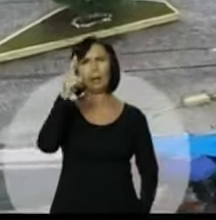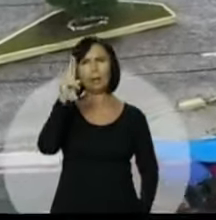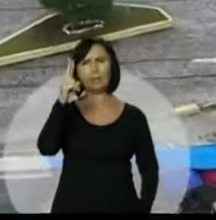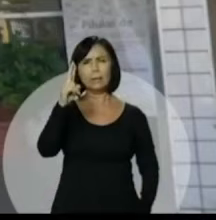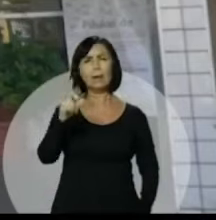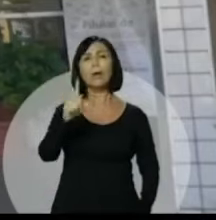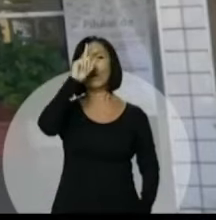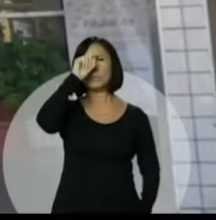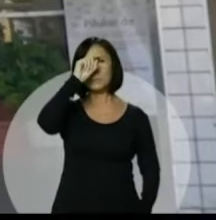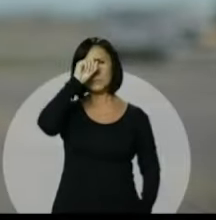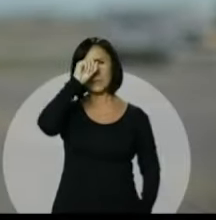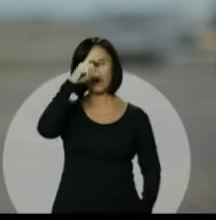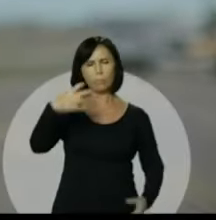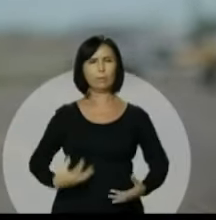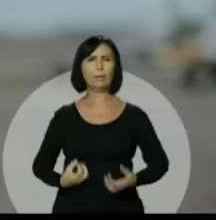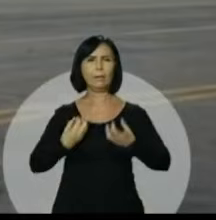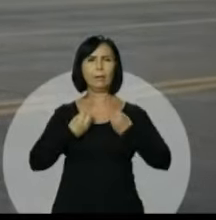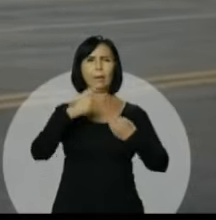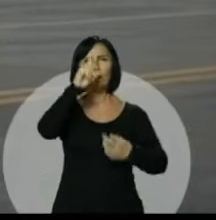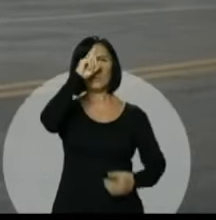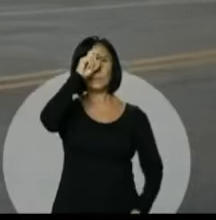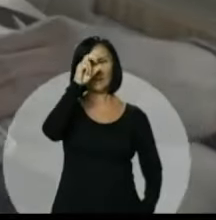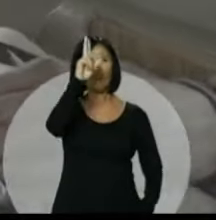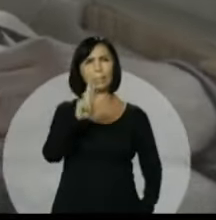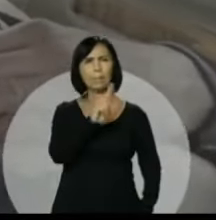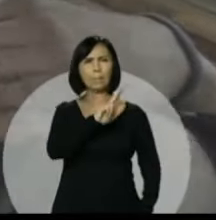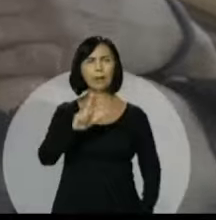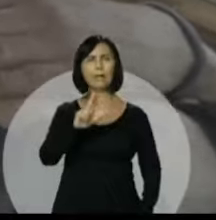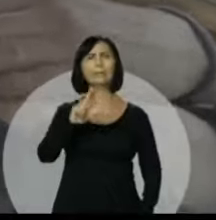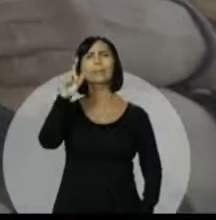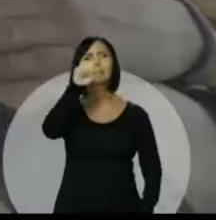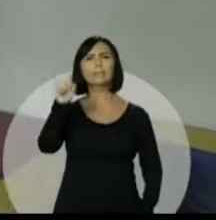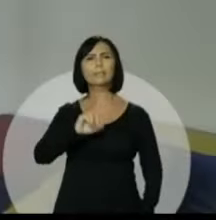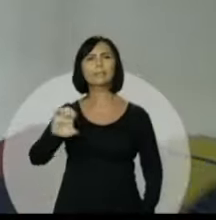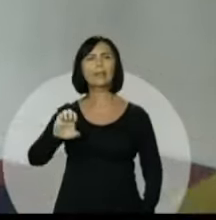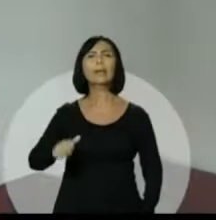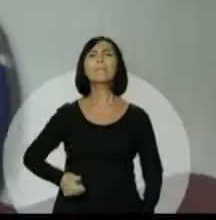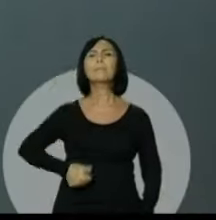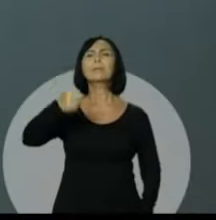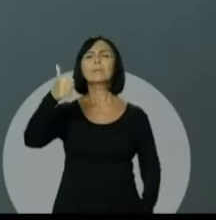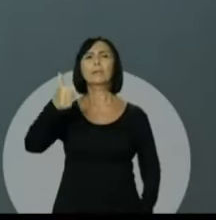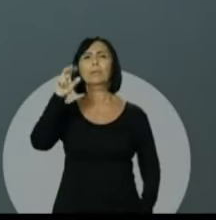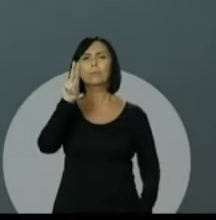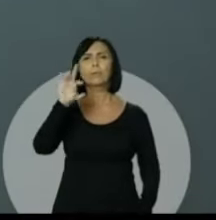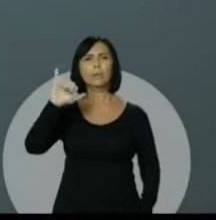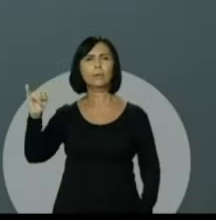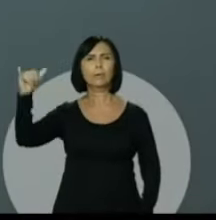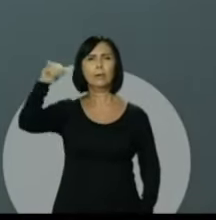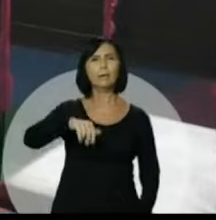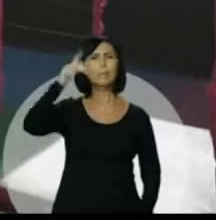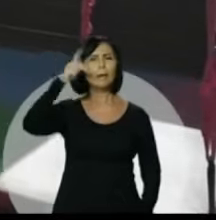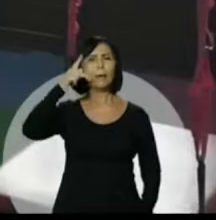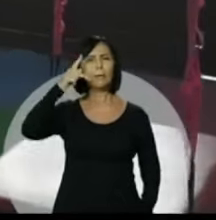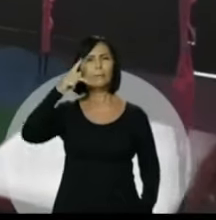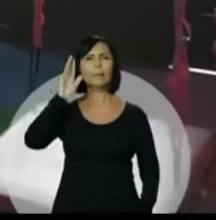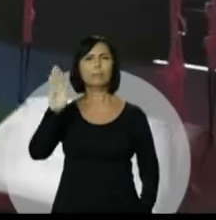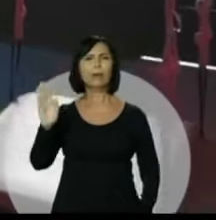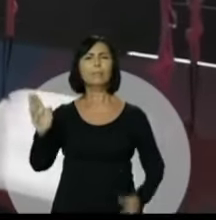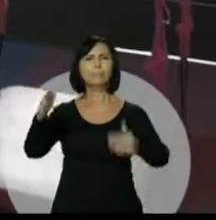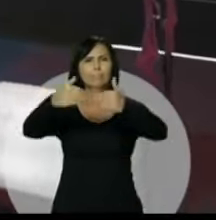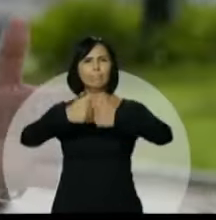Napoleão Laureano e Padre Zé. Trouxemos a primeira UTI aérea da Paraíba. Implantamos o centro de atendimento ao autista no bairro